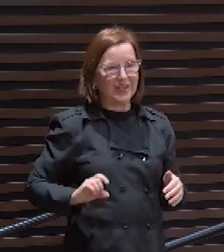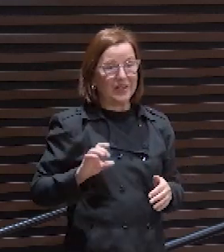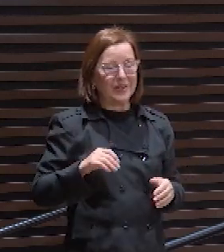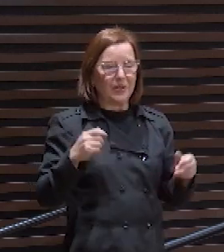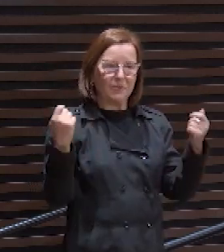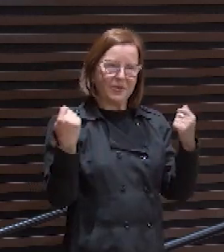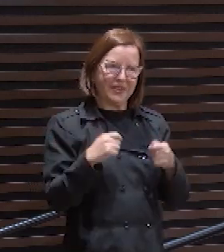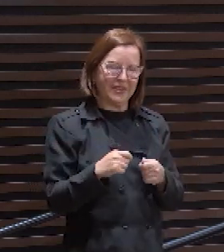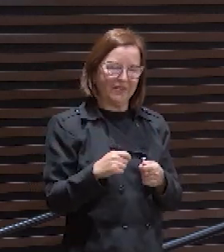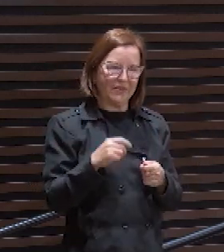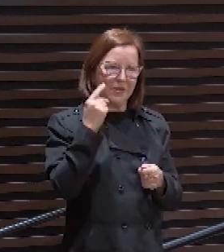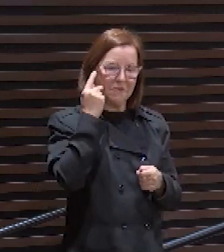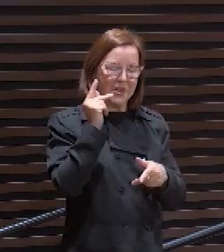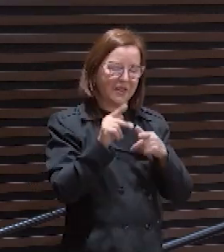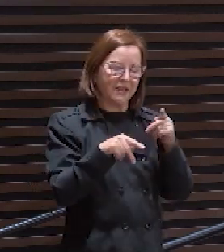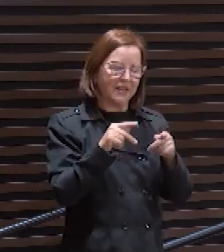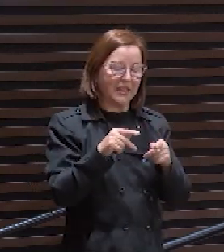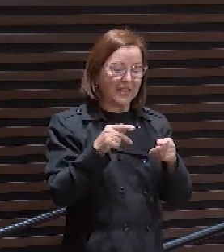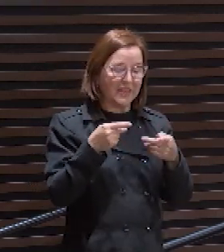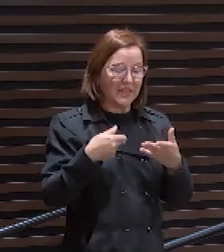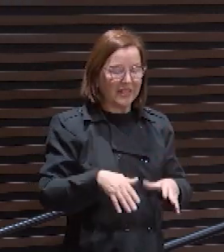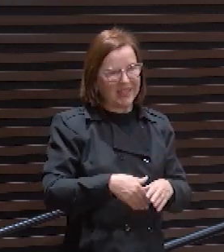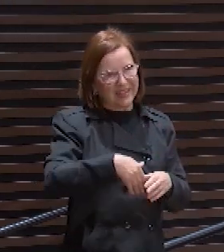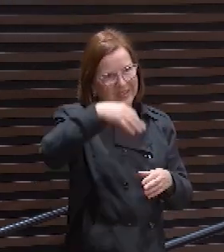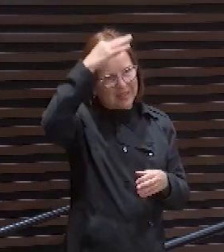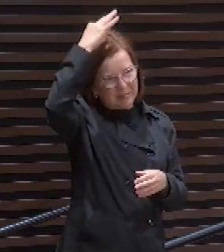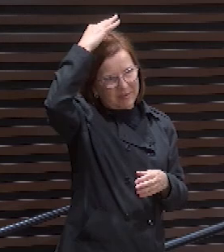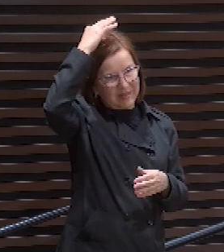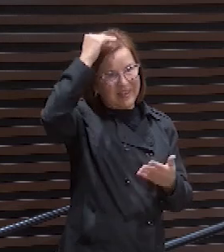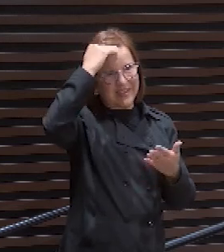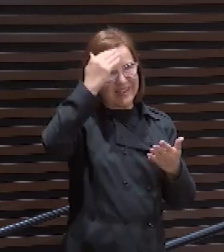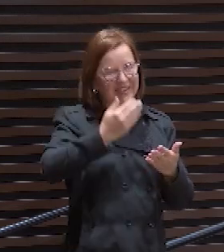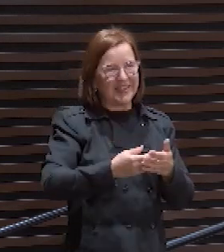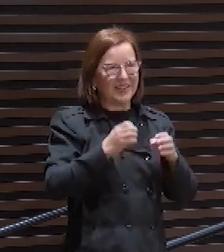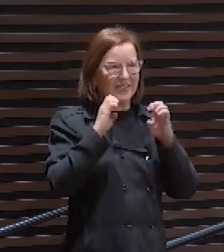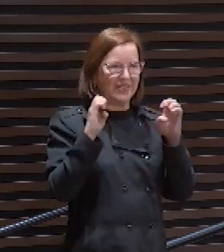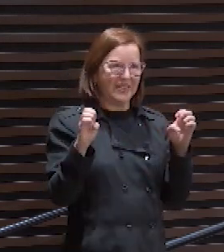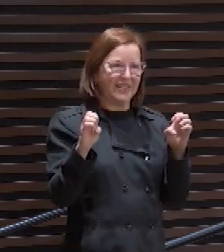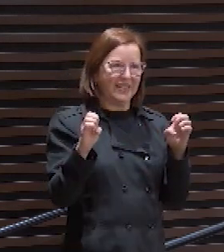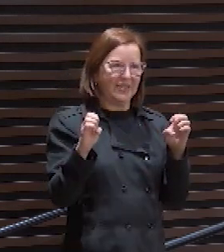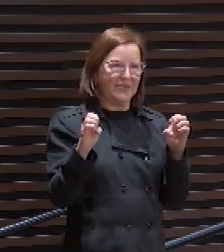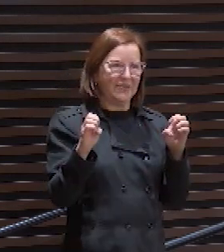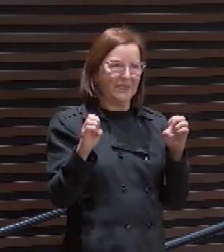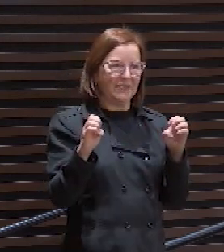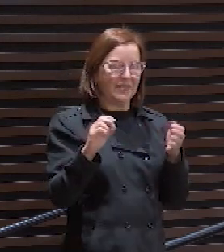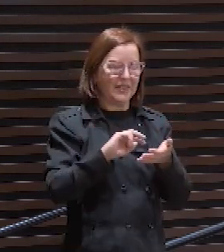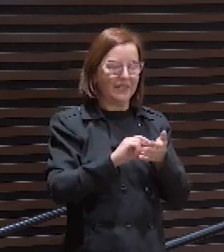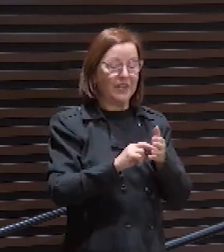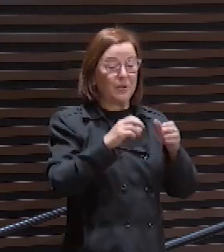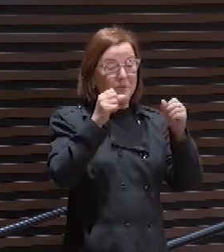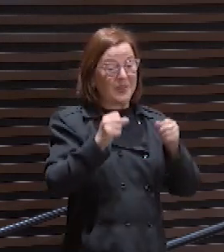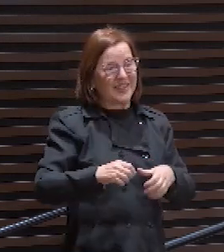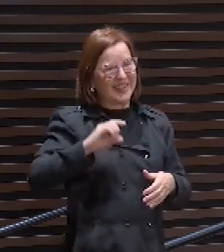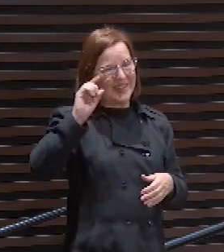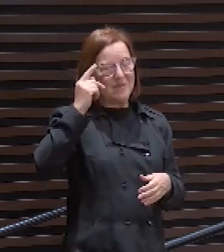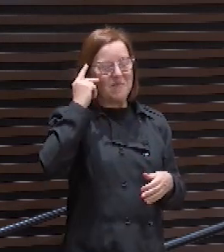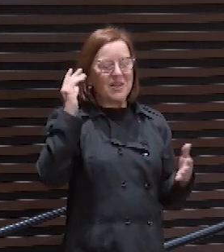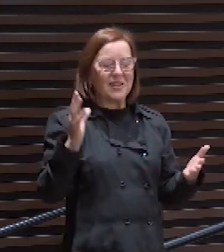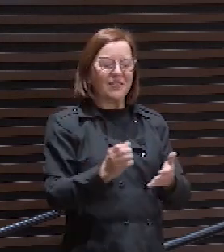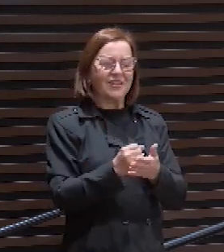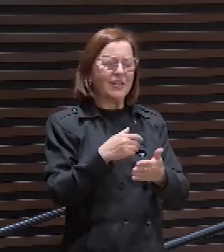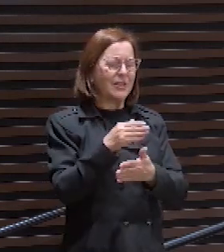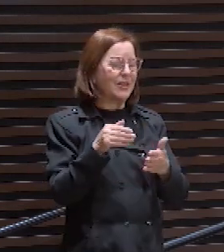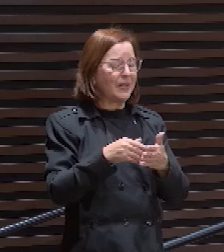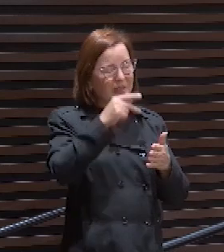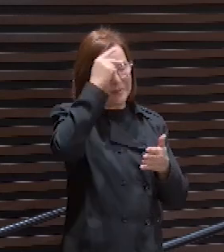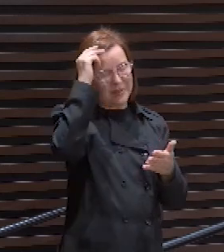possível àqueles que nasceram de novo e creram no Evangelho, que é o poder de Deus para a salvação de todo